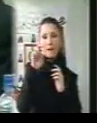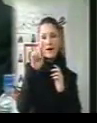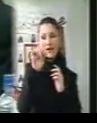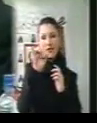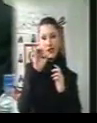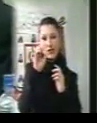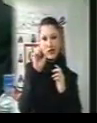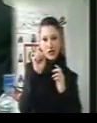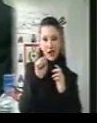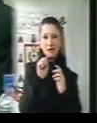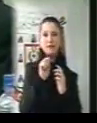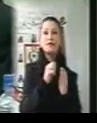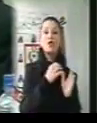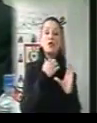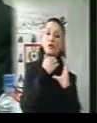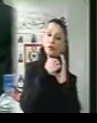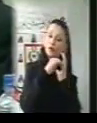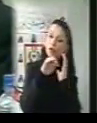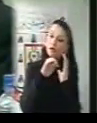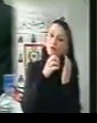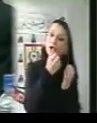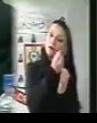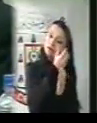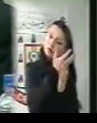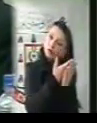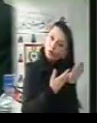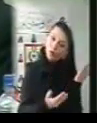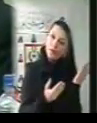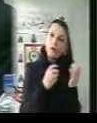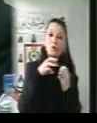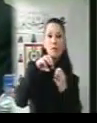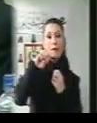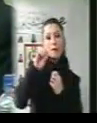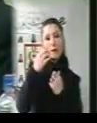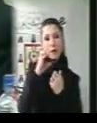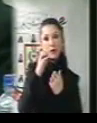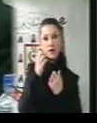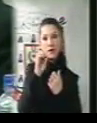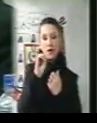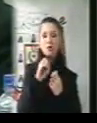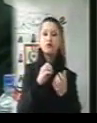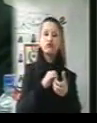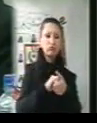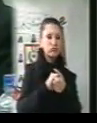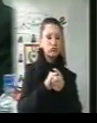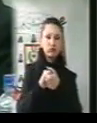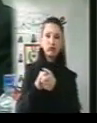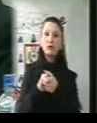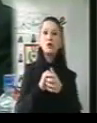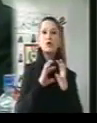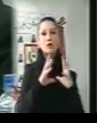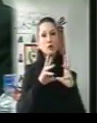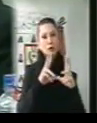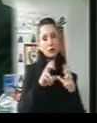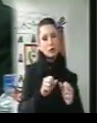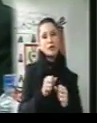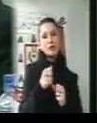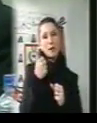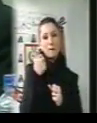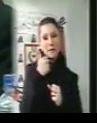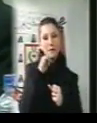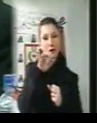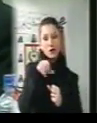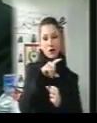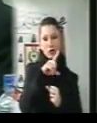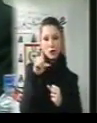Cooperja, enviando-lhe cópia desta moção, com nossos cumprimentos e todos. Sala das Sessões, 1º de